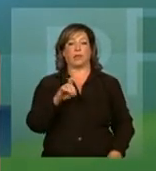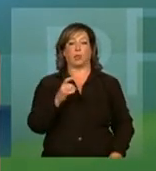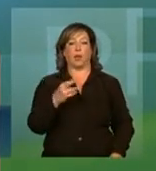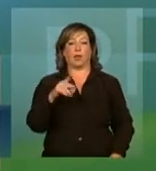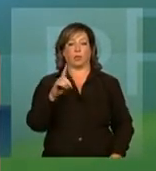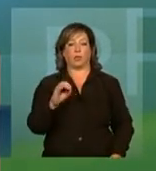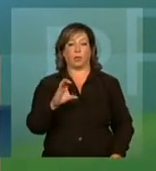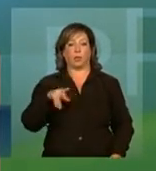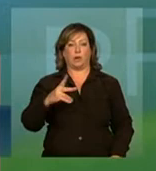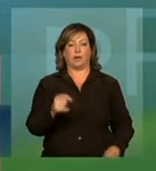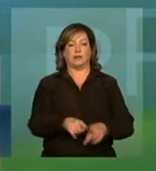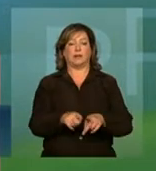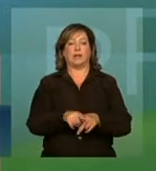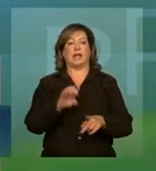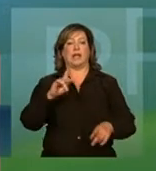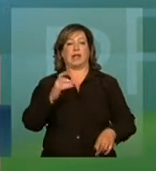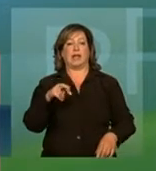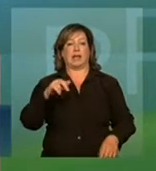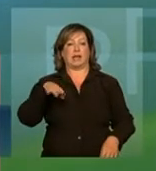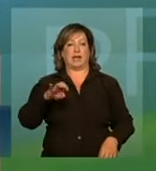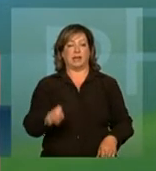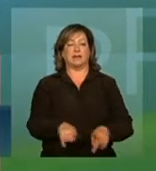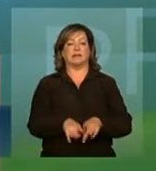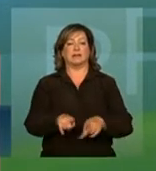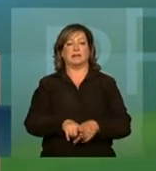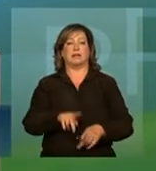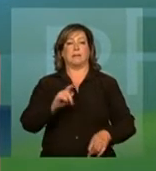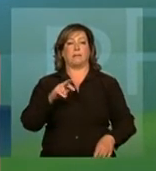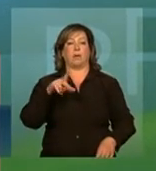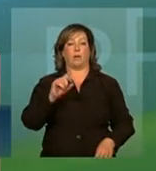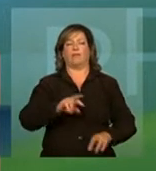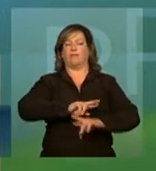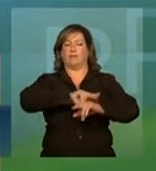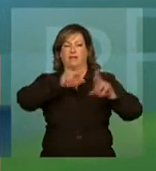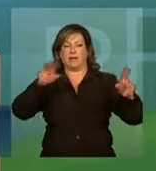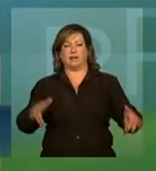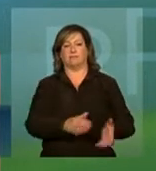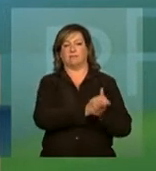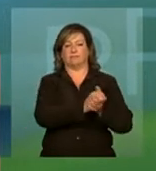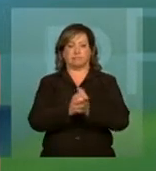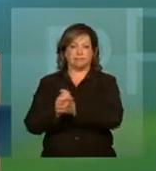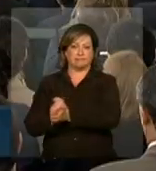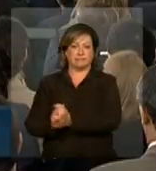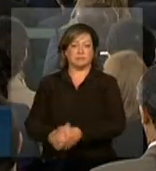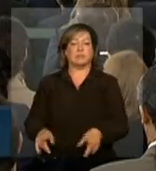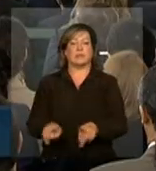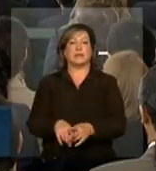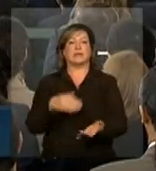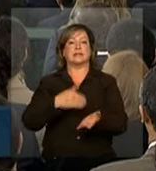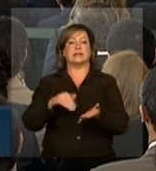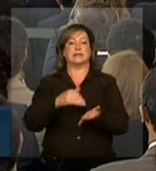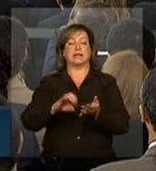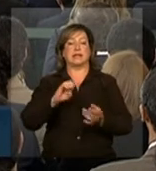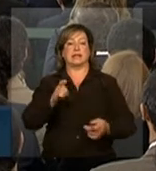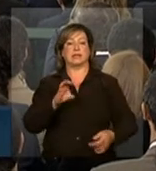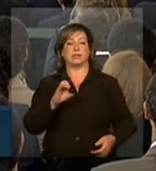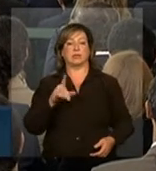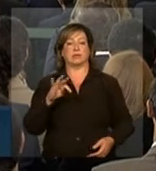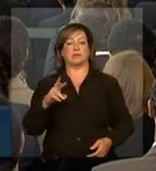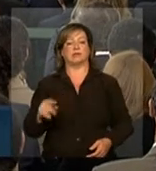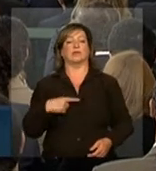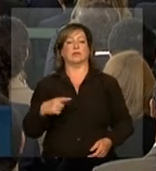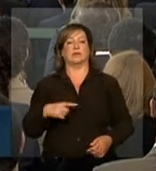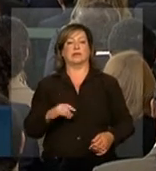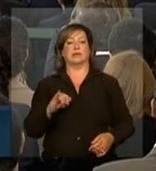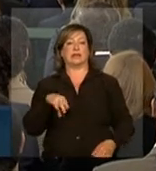Cunha, deputado Henrique Fontana e deputado Paulo Teixeira. Queria também saudar o nosso secretário executivo